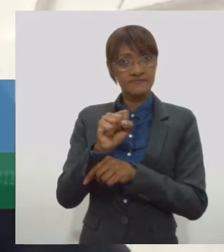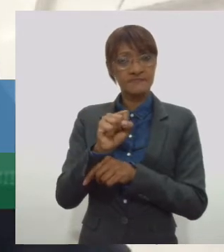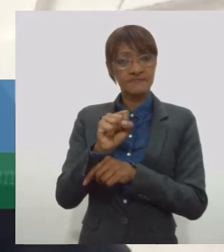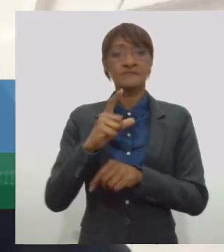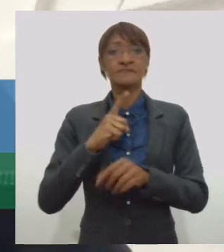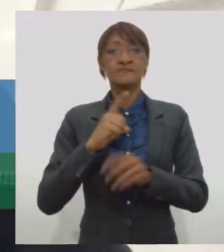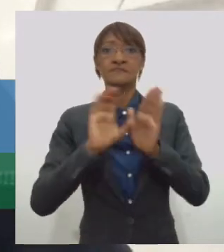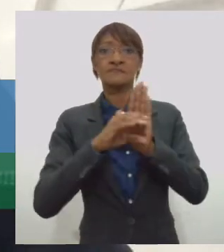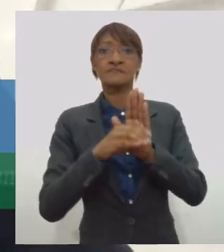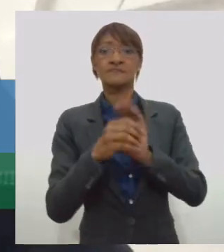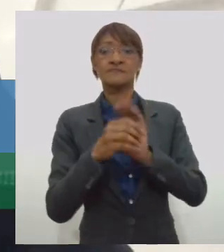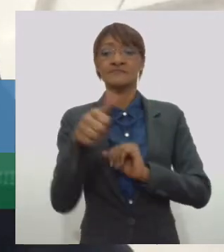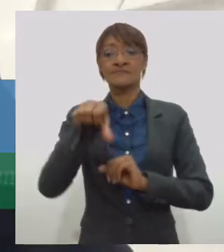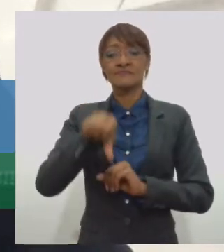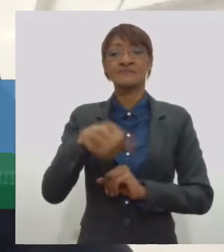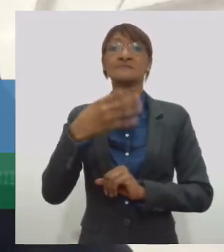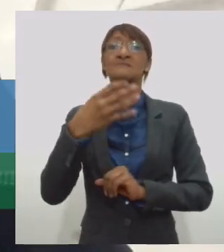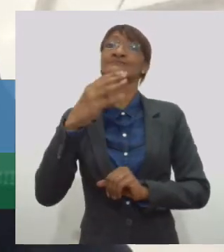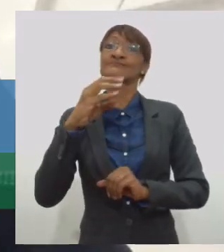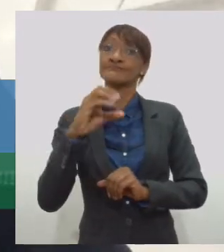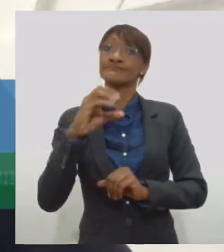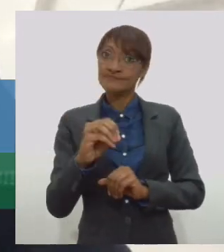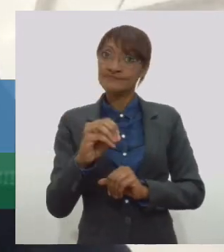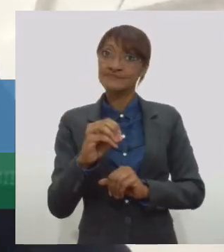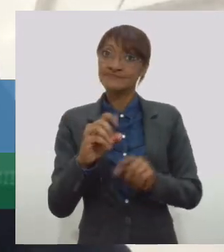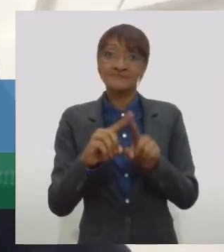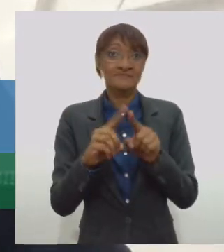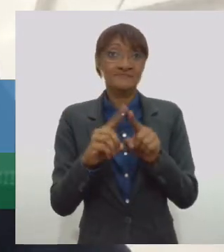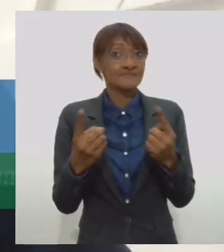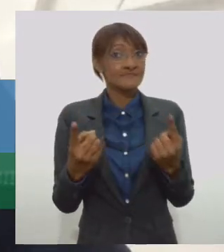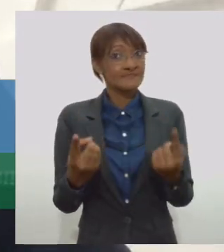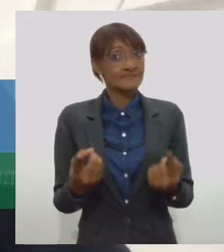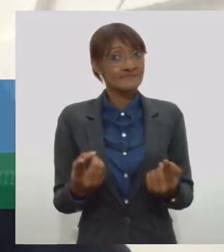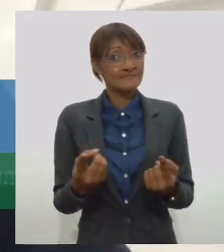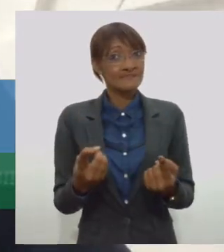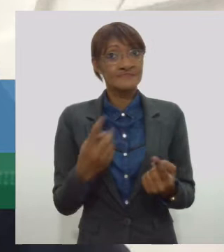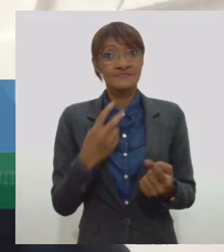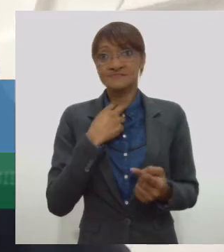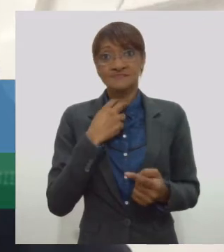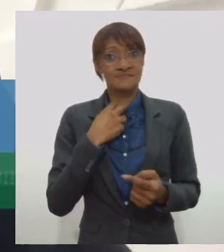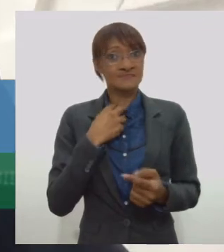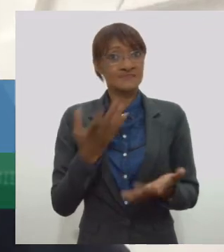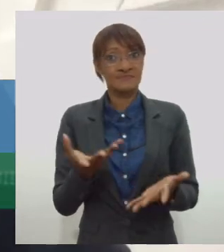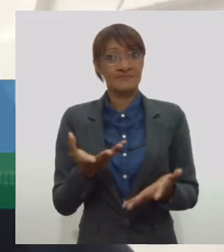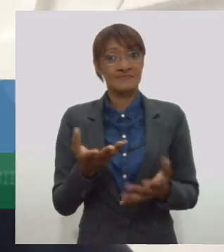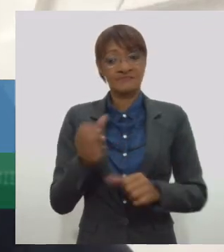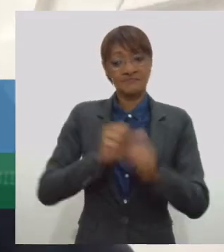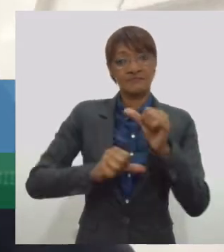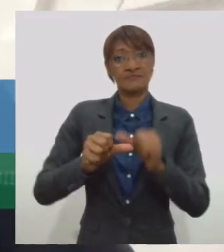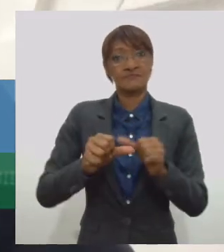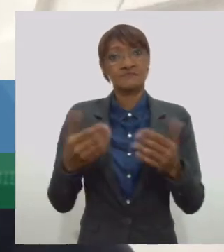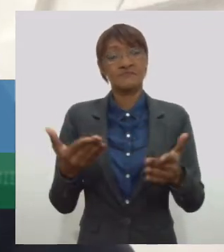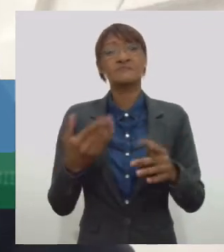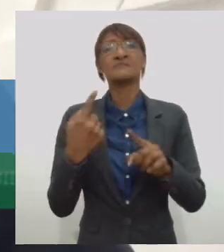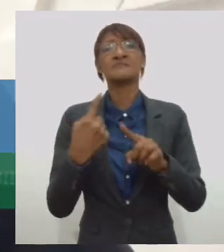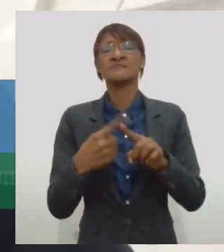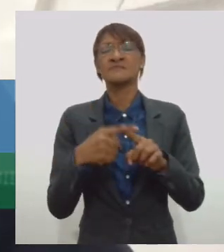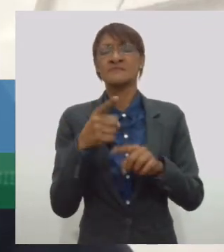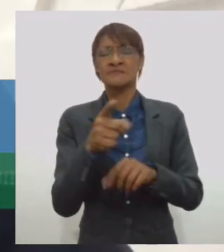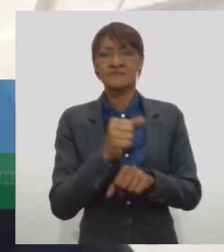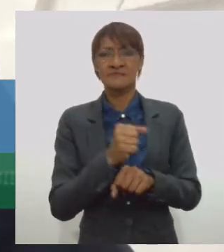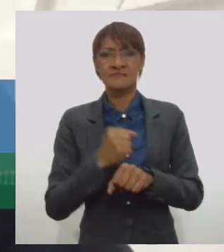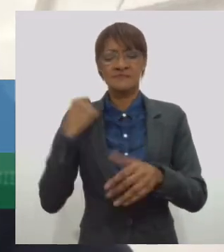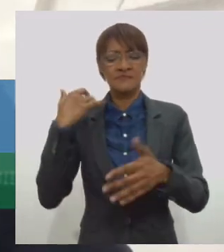é de 1940, e nem por isso ele pode ser dito como totalmente desatualizado, até porque de lá para cá